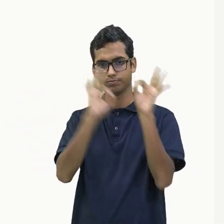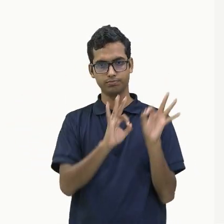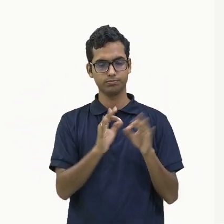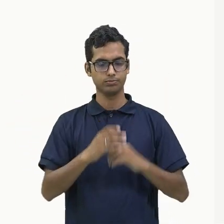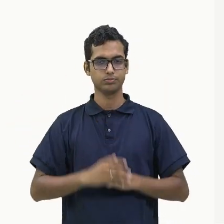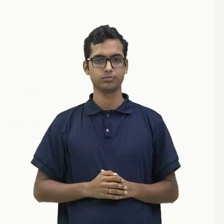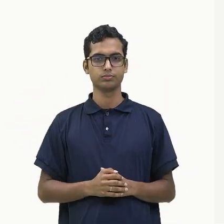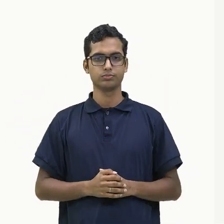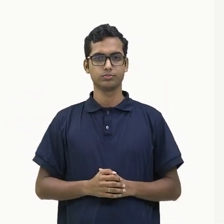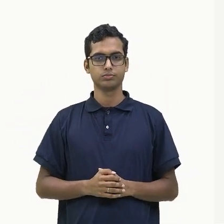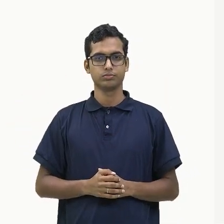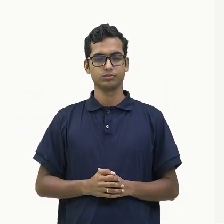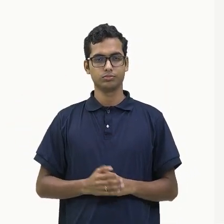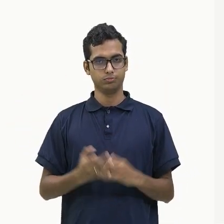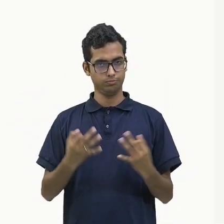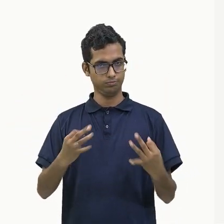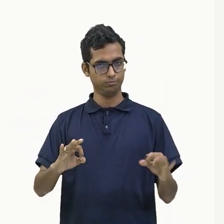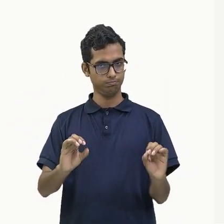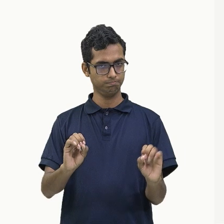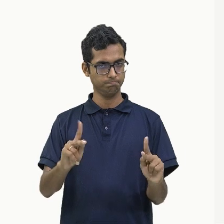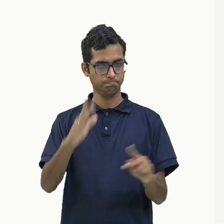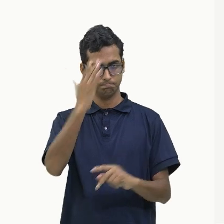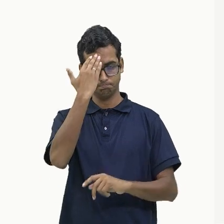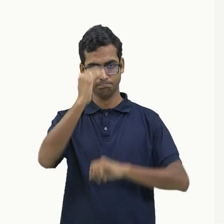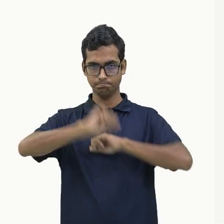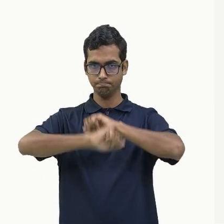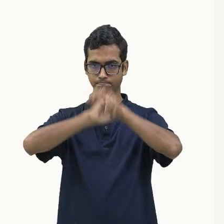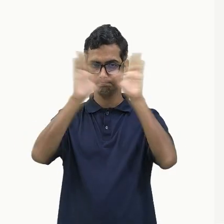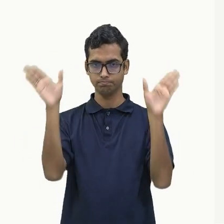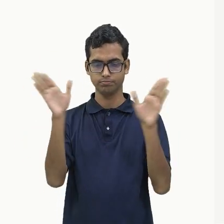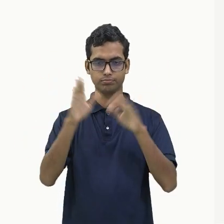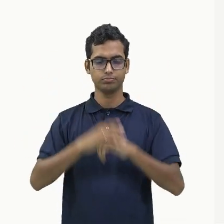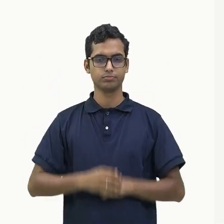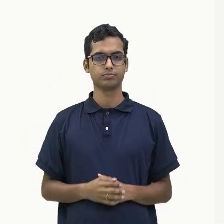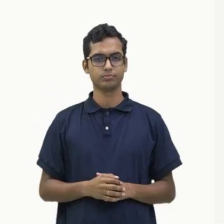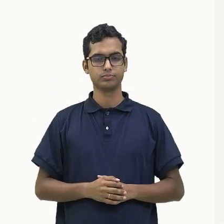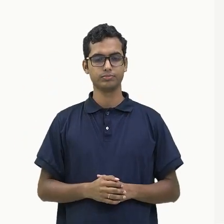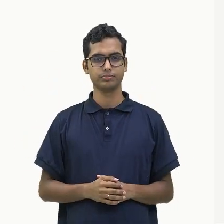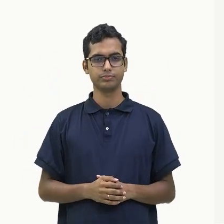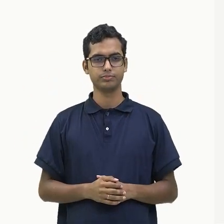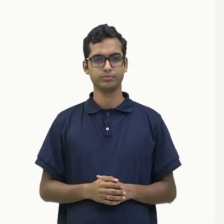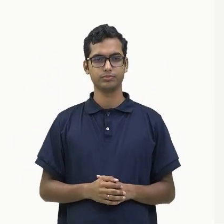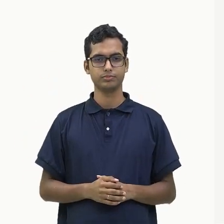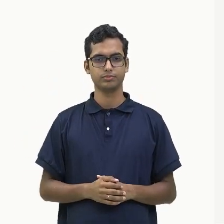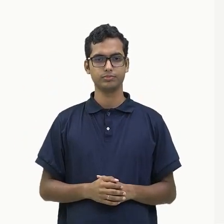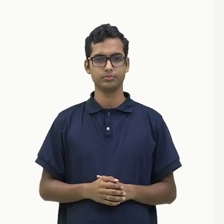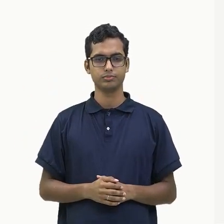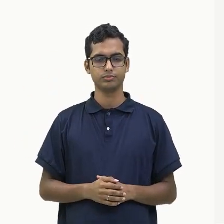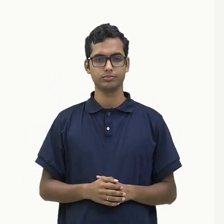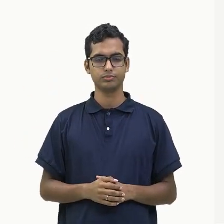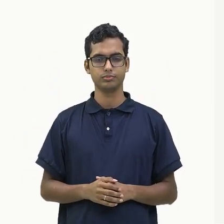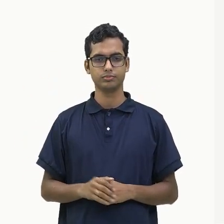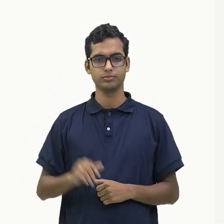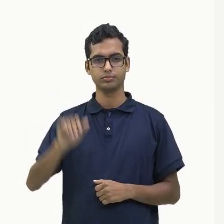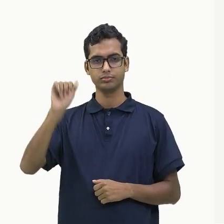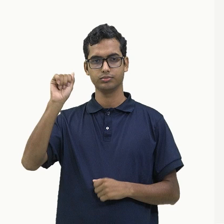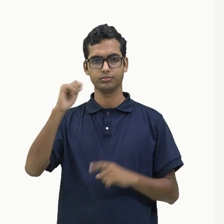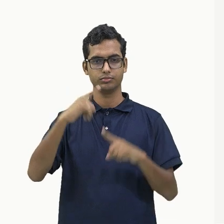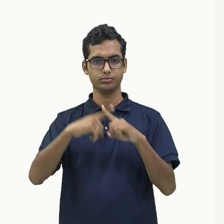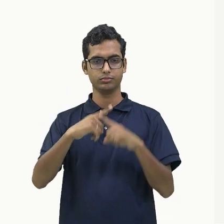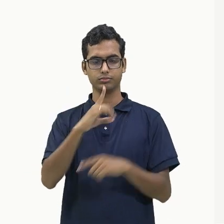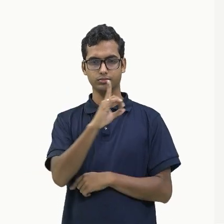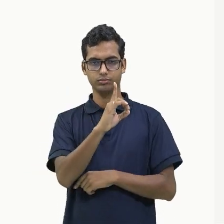de bola, ok? Então vai ficar A vezes D, olha só. A vezes D de